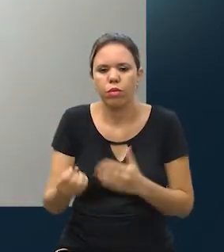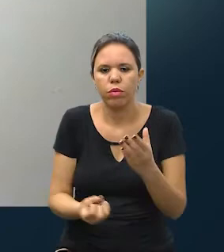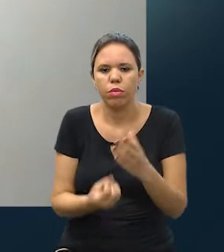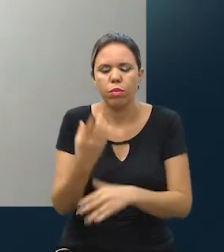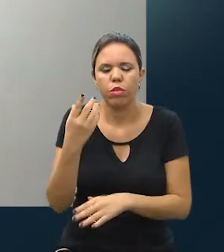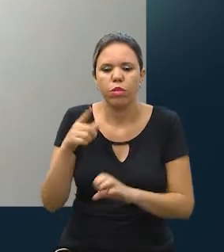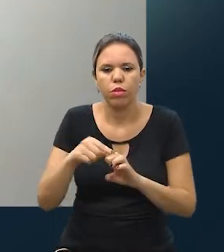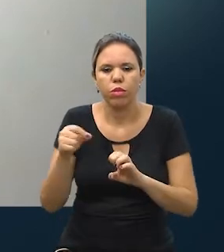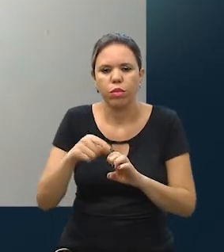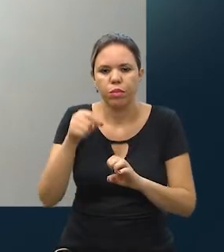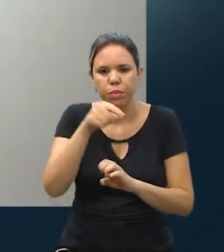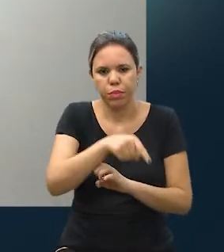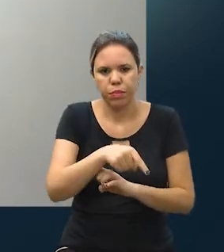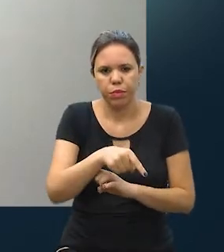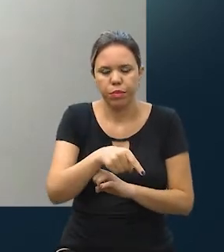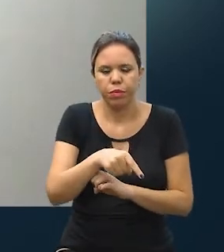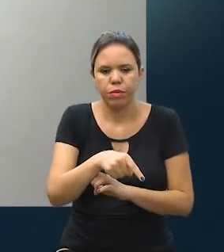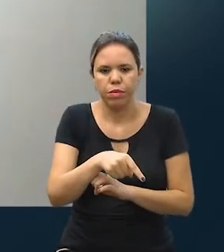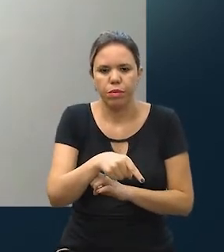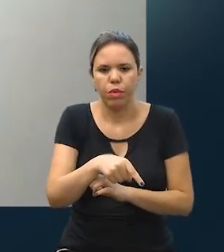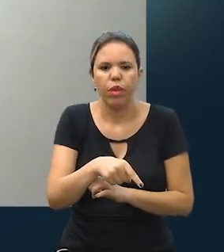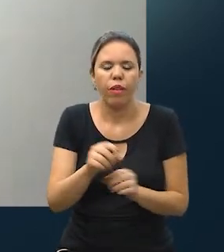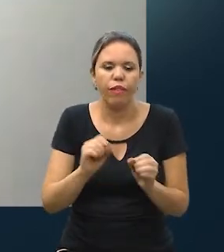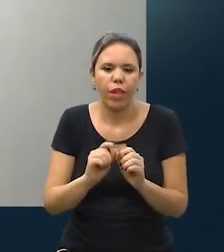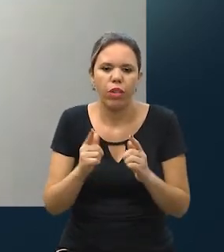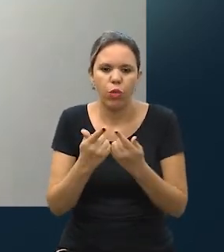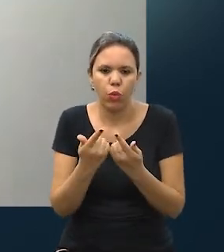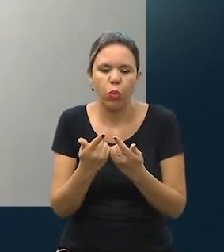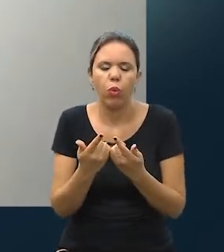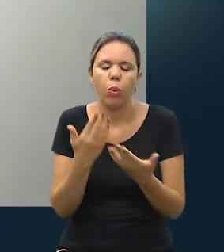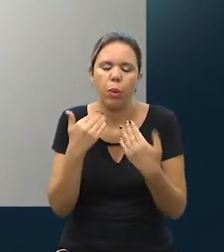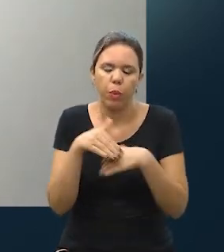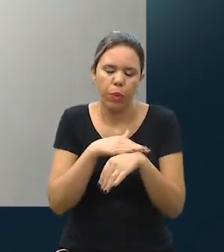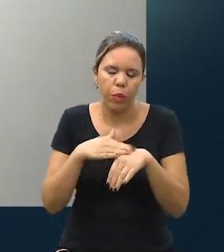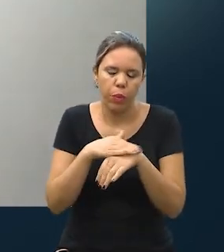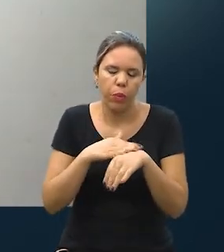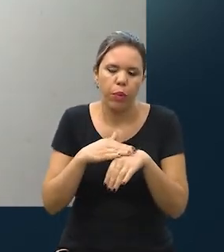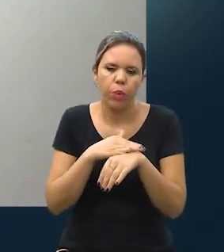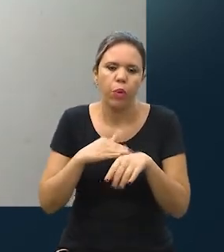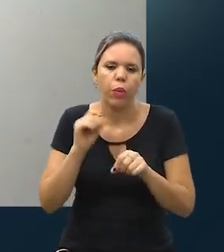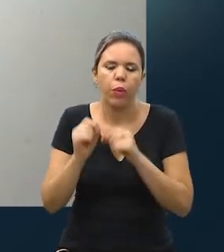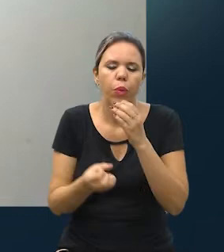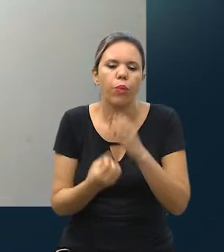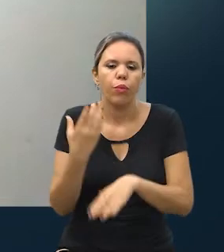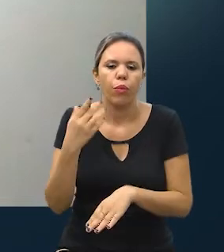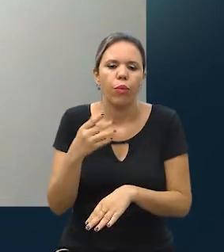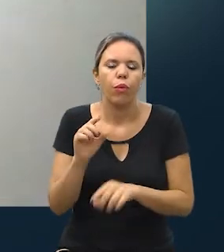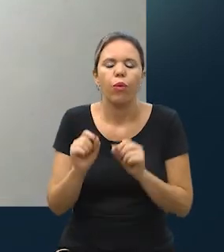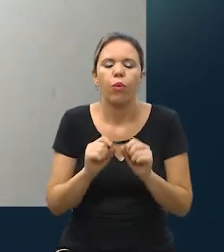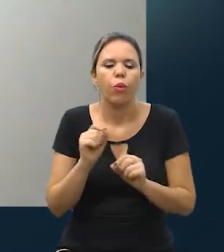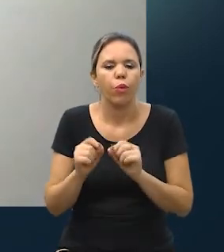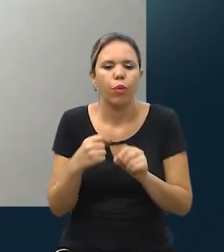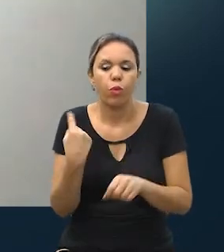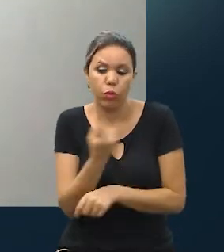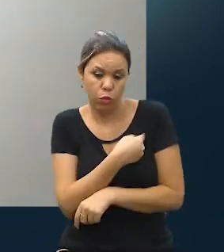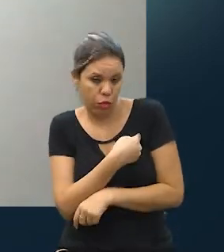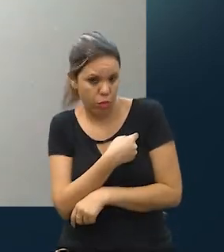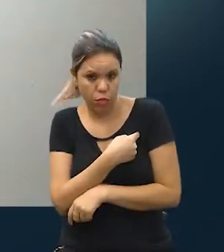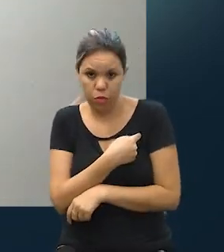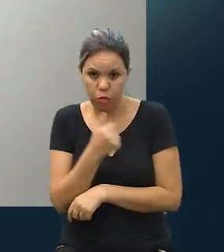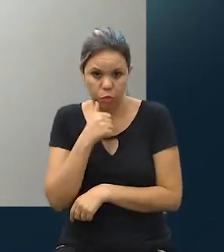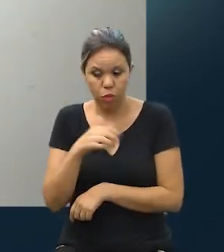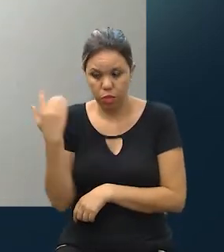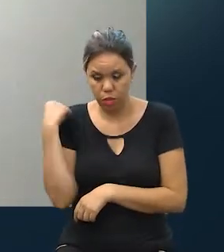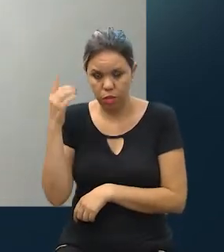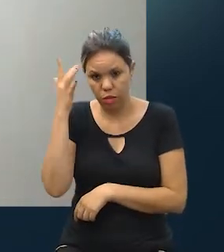o empreendedorismo. E a gente fez até focus groups também para conversar sobre isso, e o que apareceu foi o seguinte: nós,